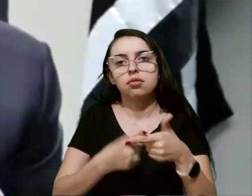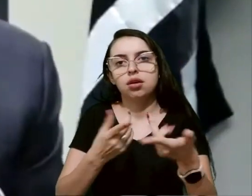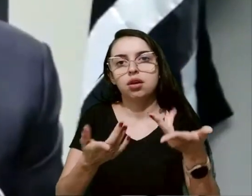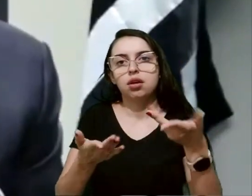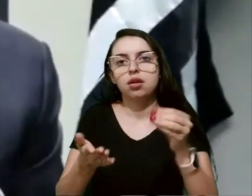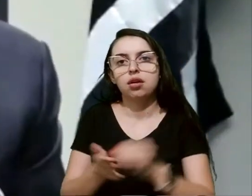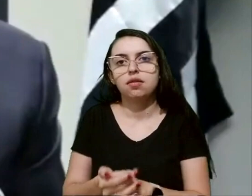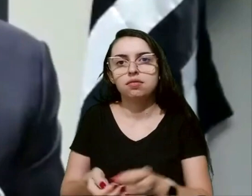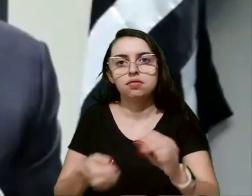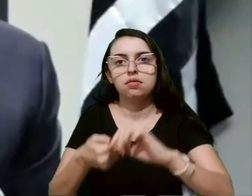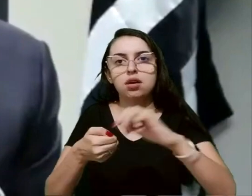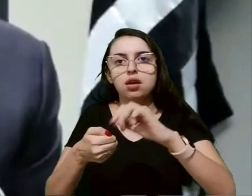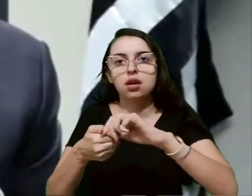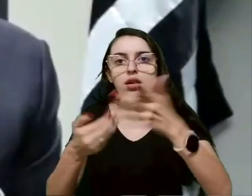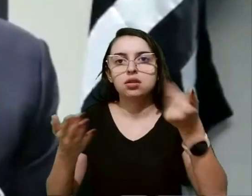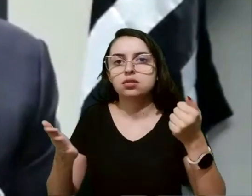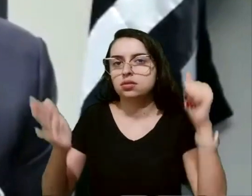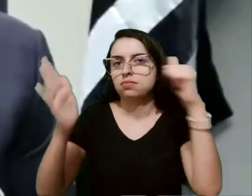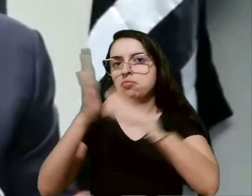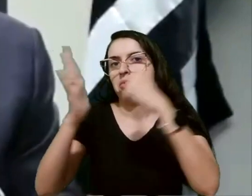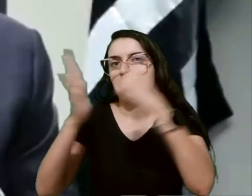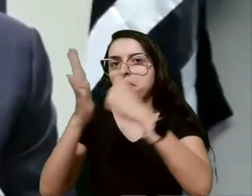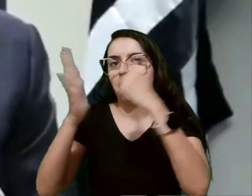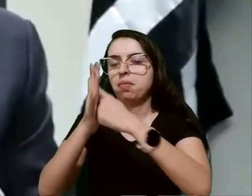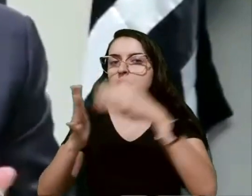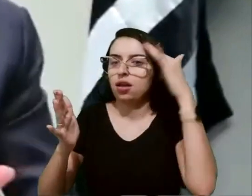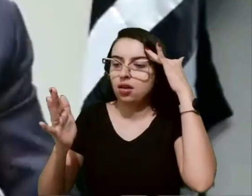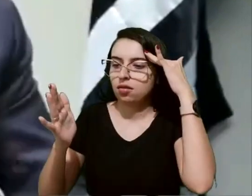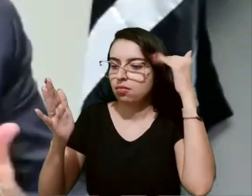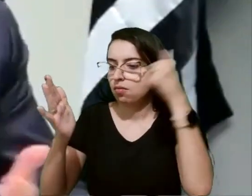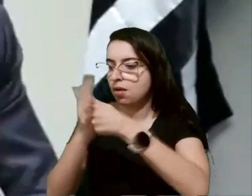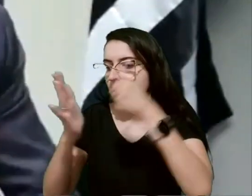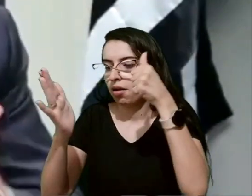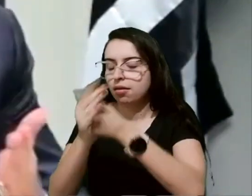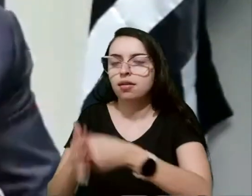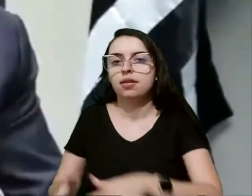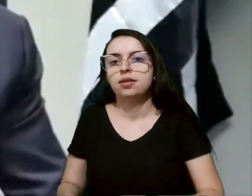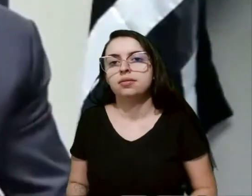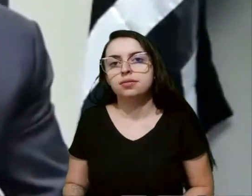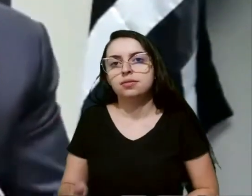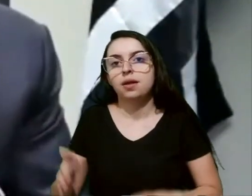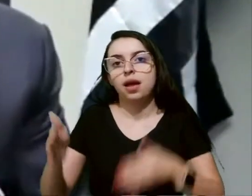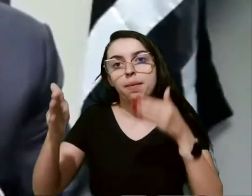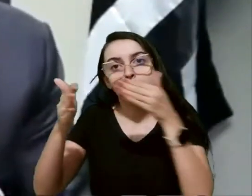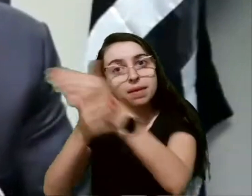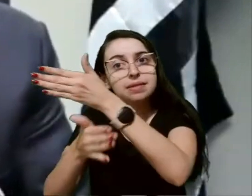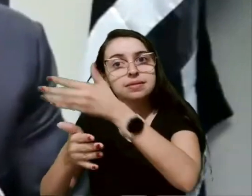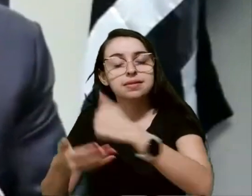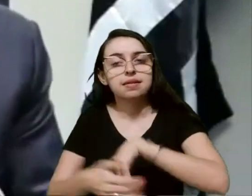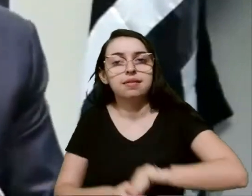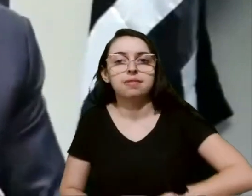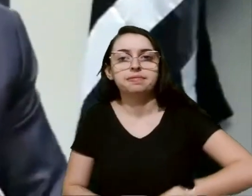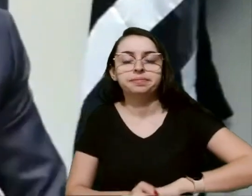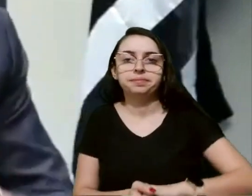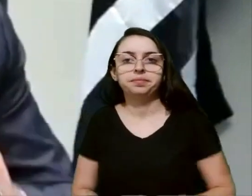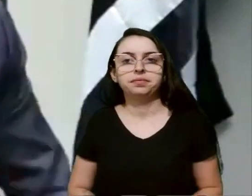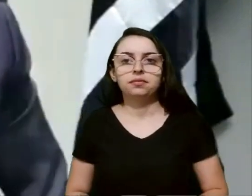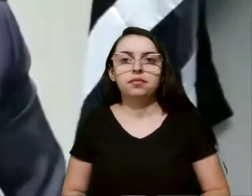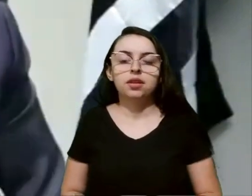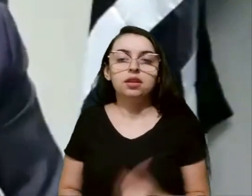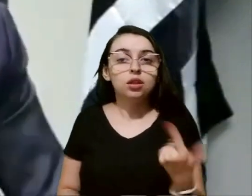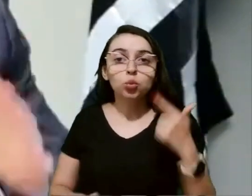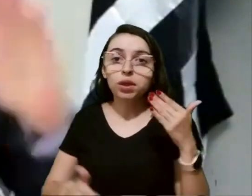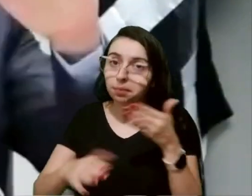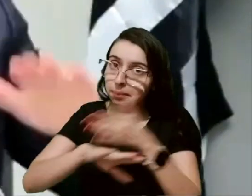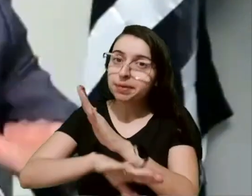isso? Por que que, por que que ela está tentando passar por uma barreira intransponível, né?